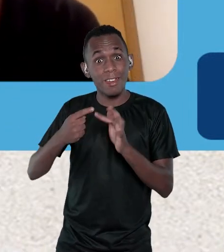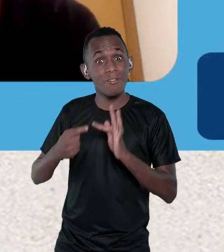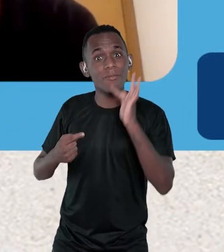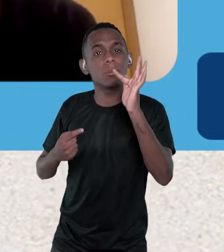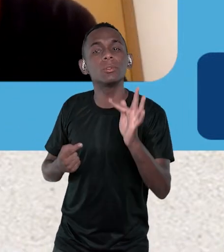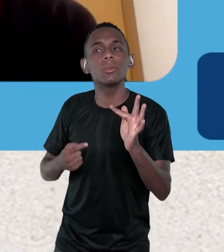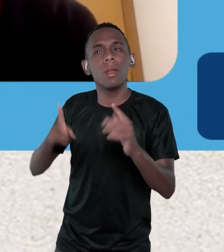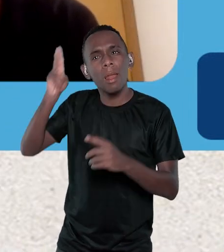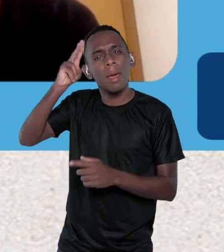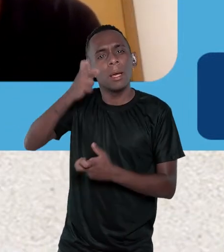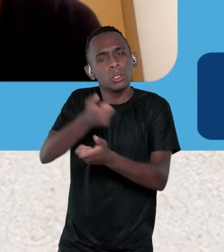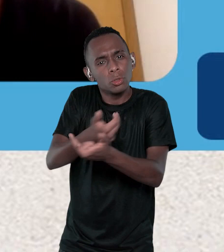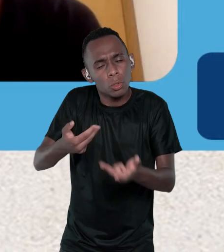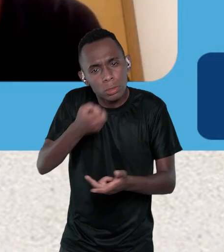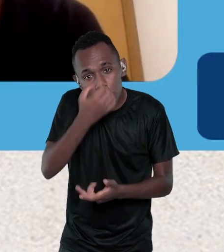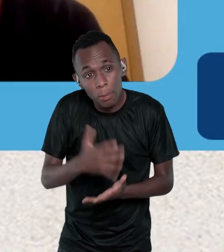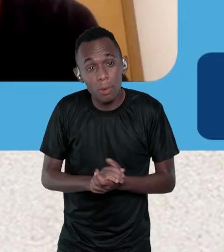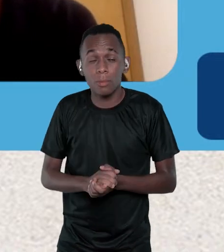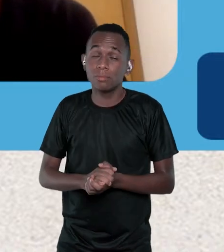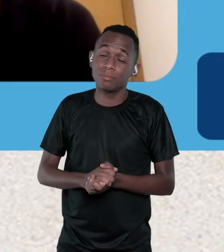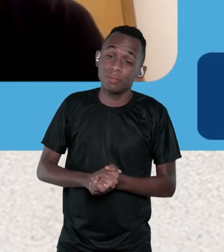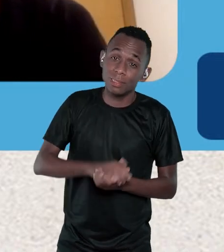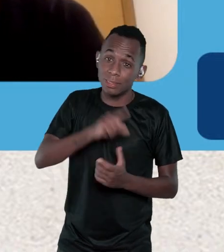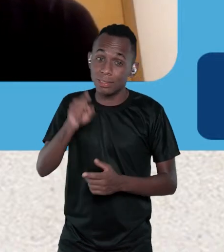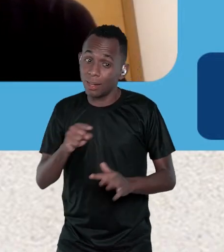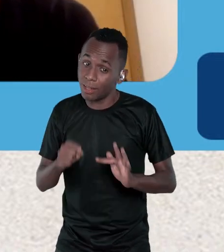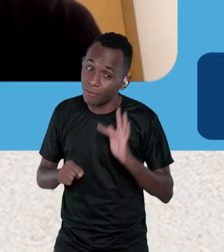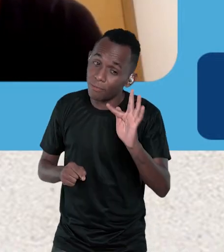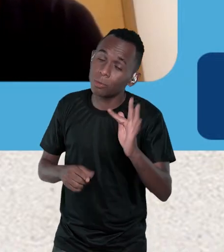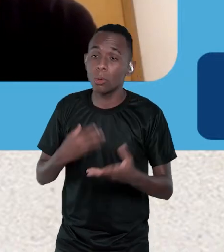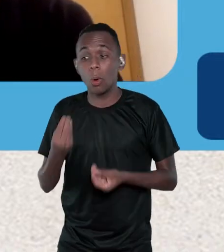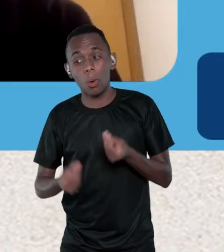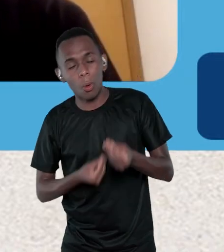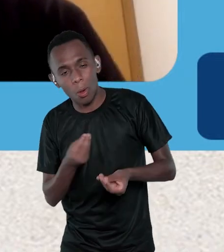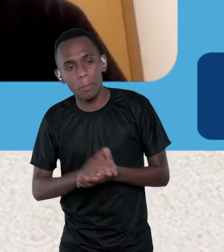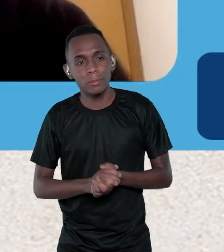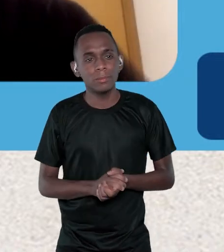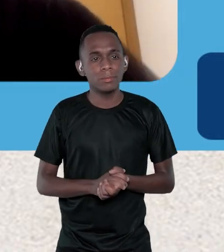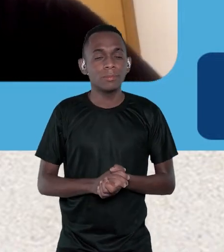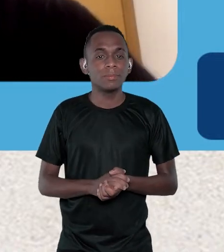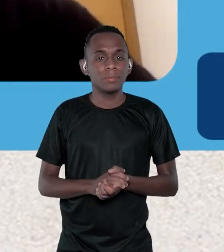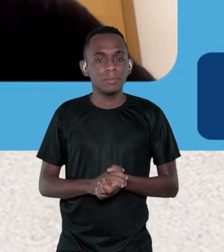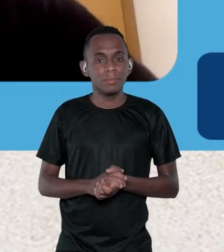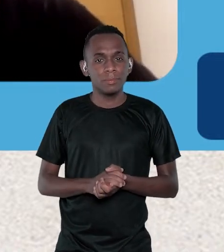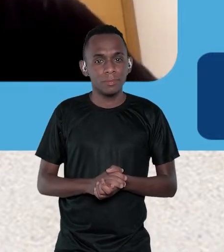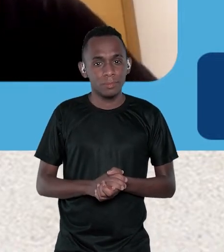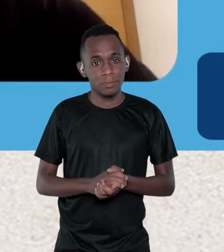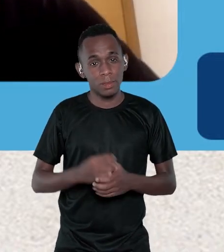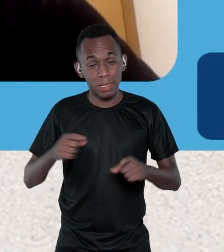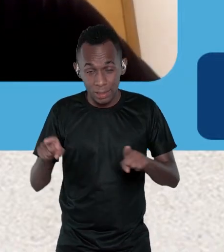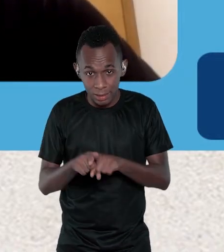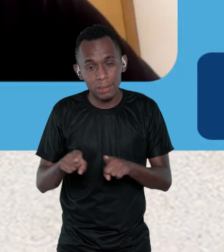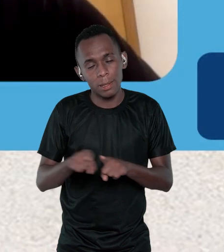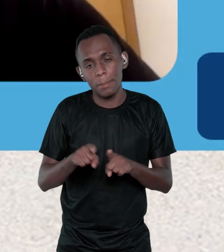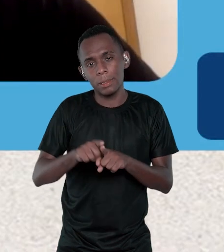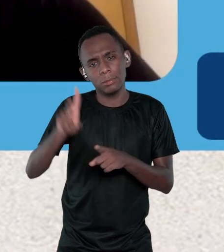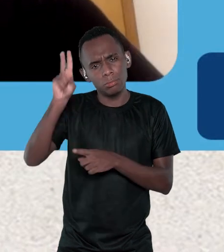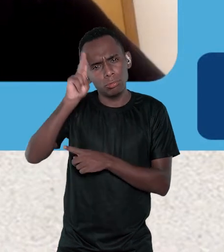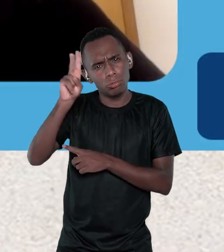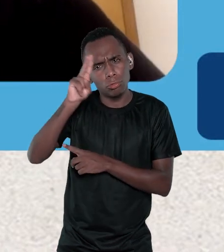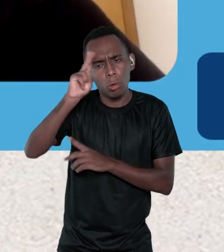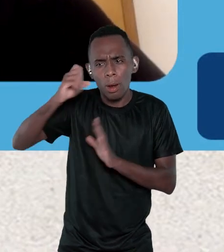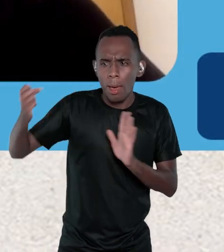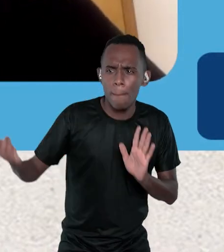na frente. Se é que tem frente ainda, mas vamos lá. Em frente, deixa também um pouco da história,